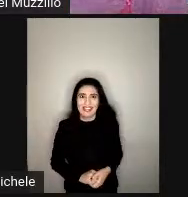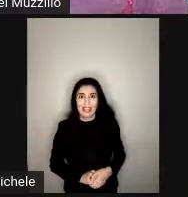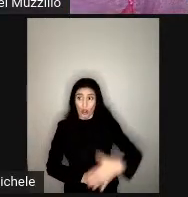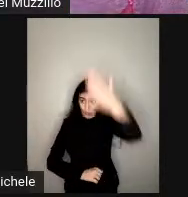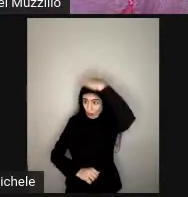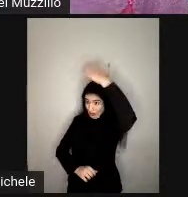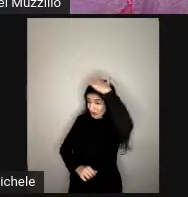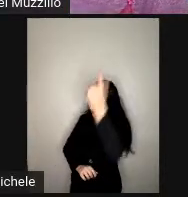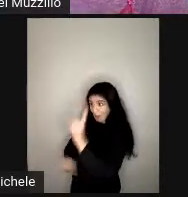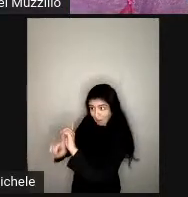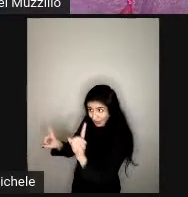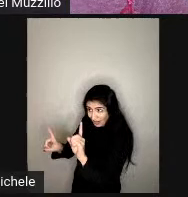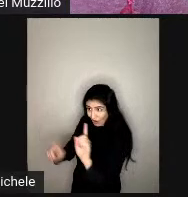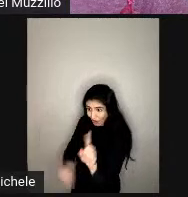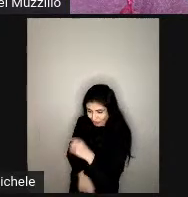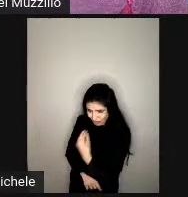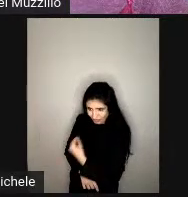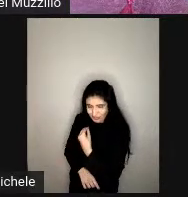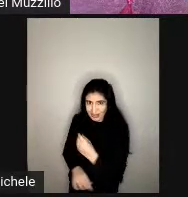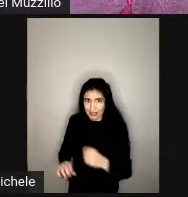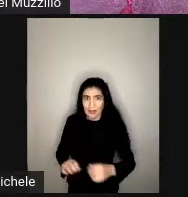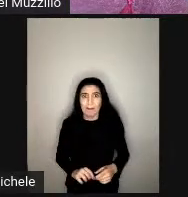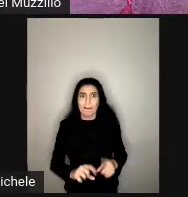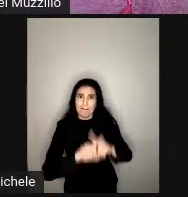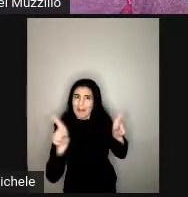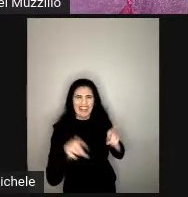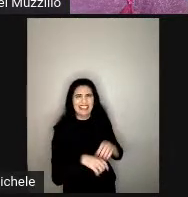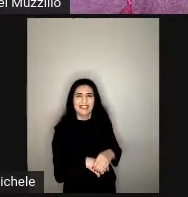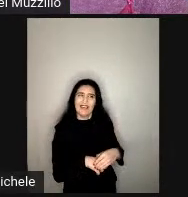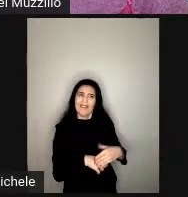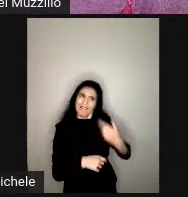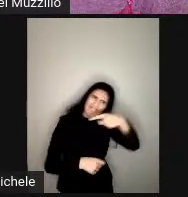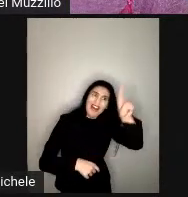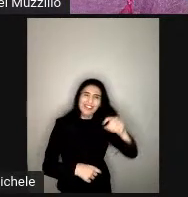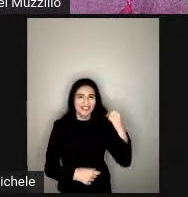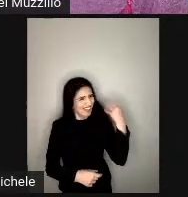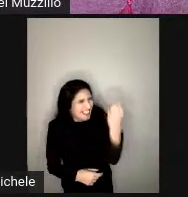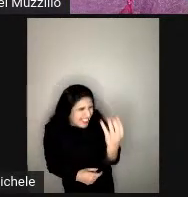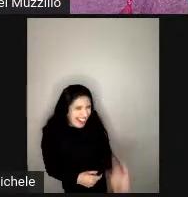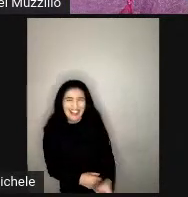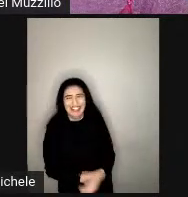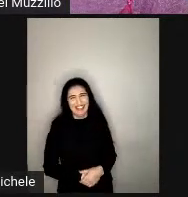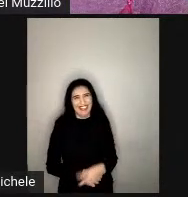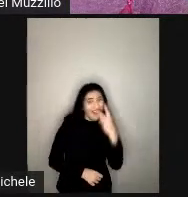só dar um pulinho, é logo ali. É logo ali. E prestigiar.